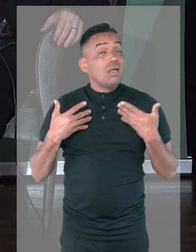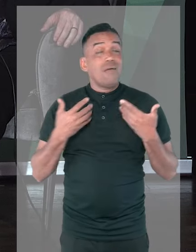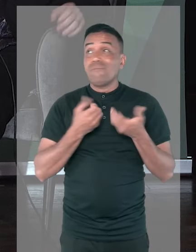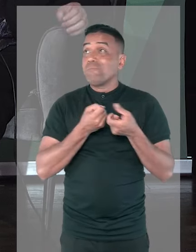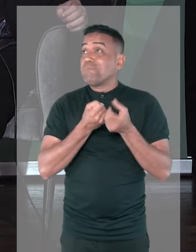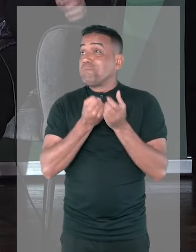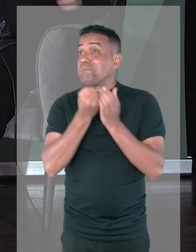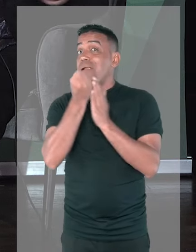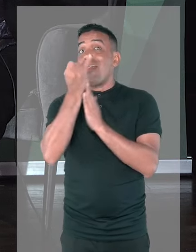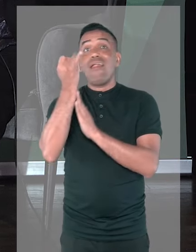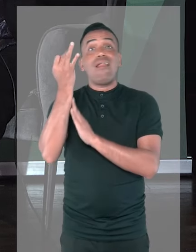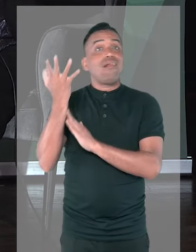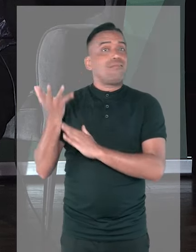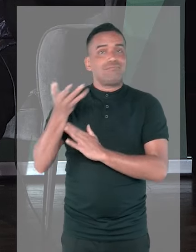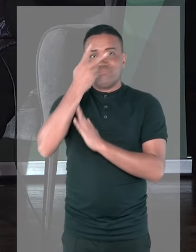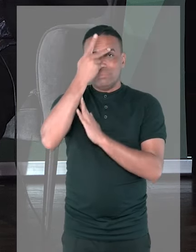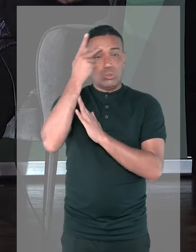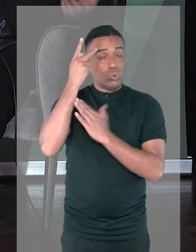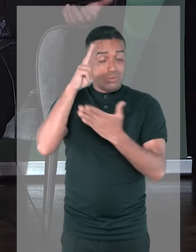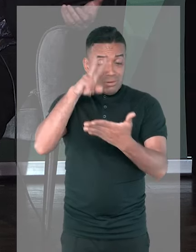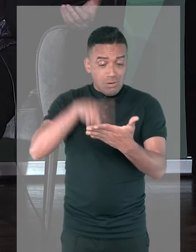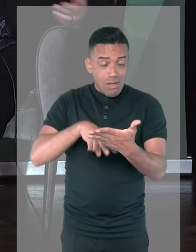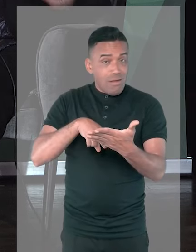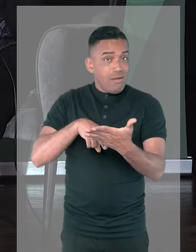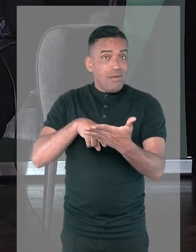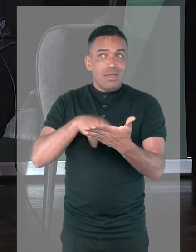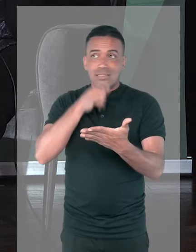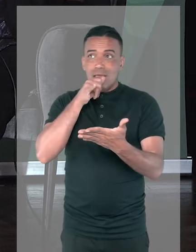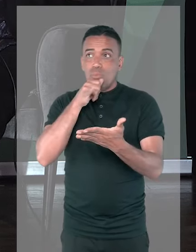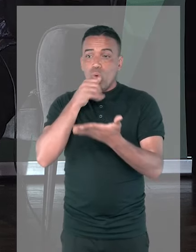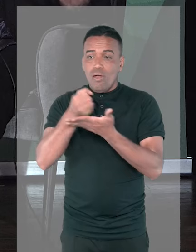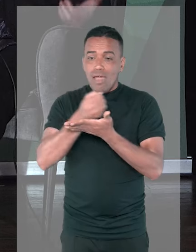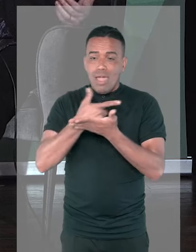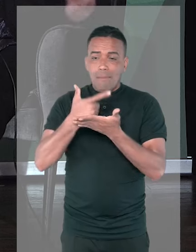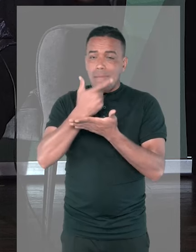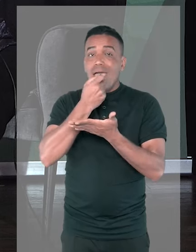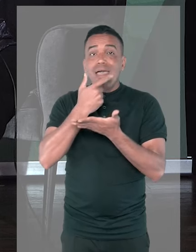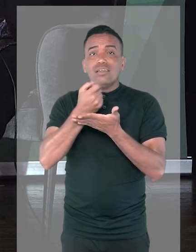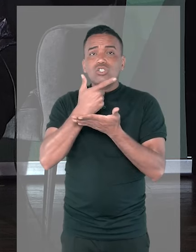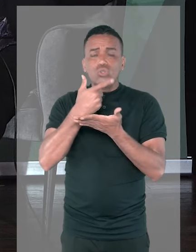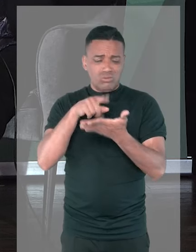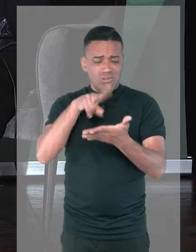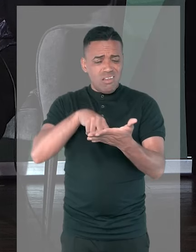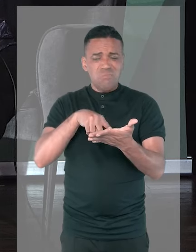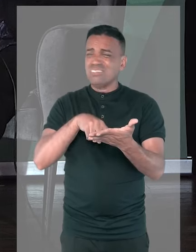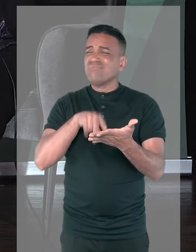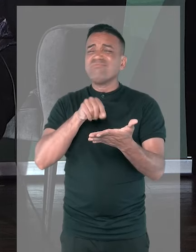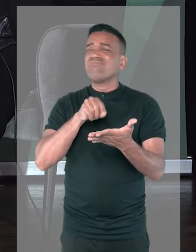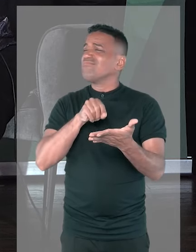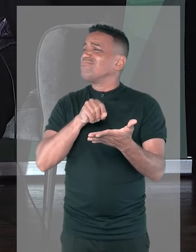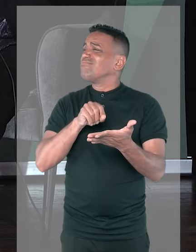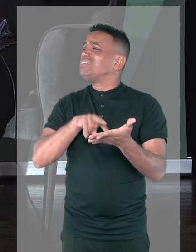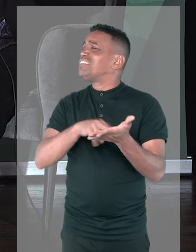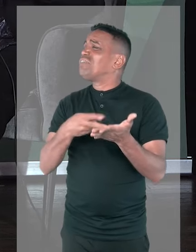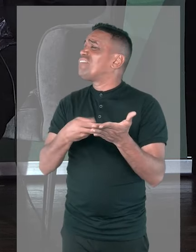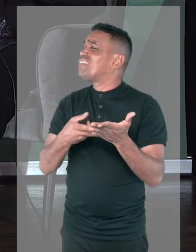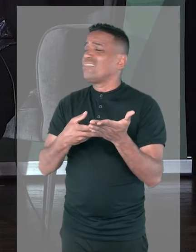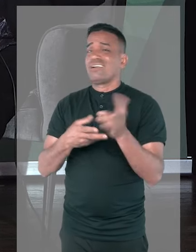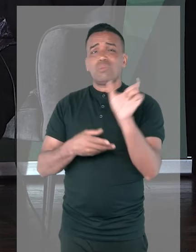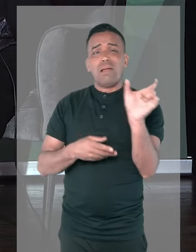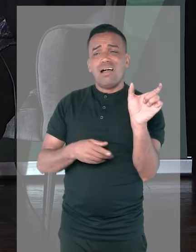são pessoas que não conseguem ler uma bula de remédio e entender aquilo que está escrito ali. Conseguem juntar as